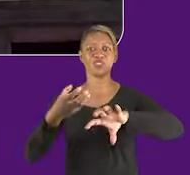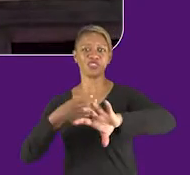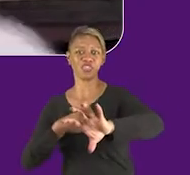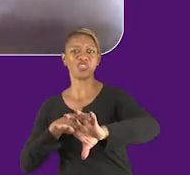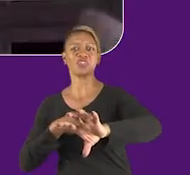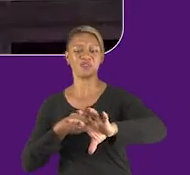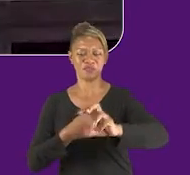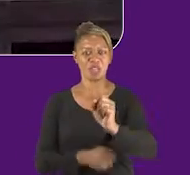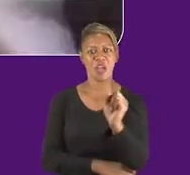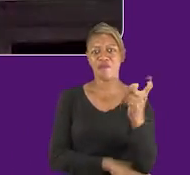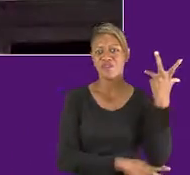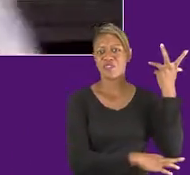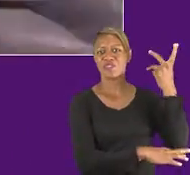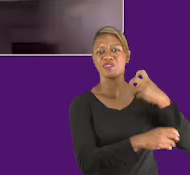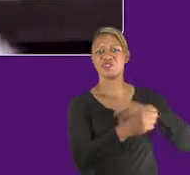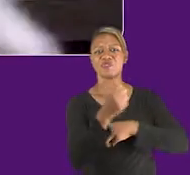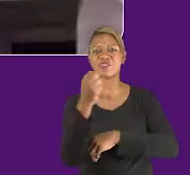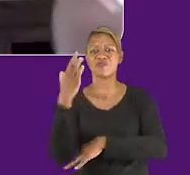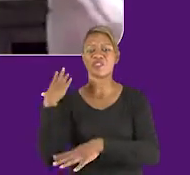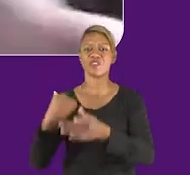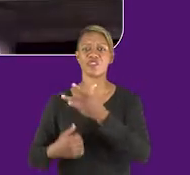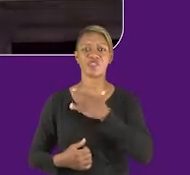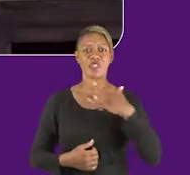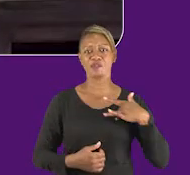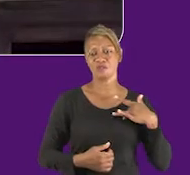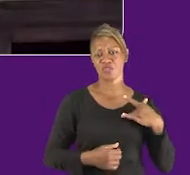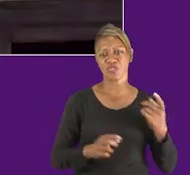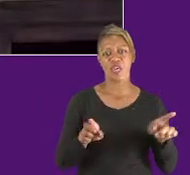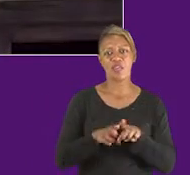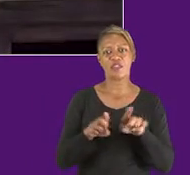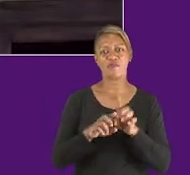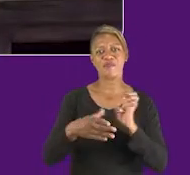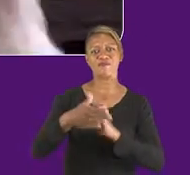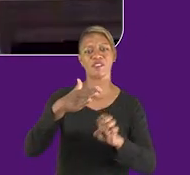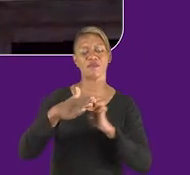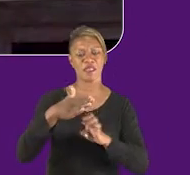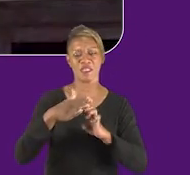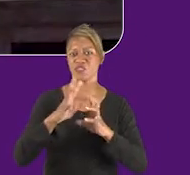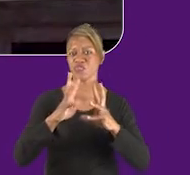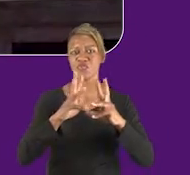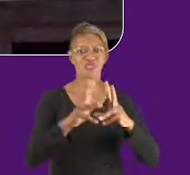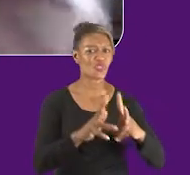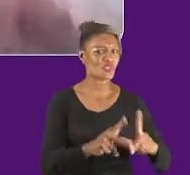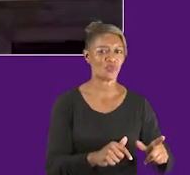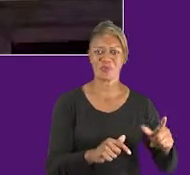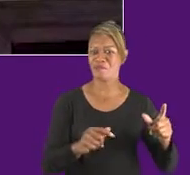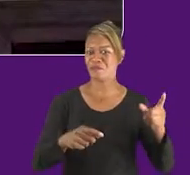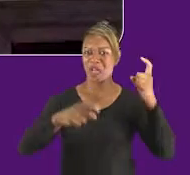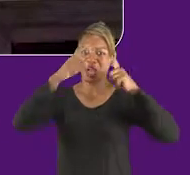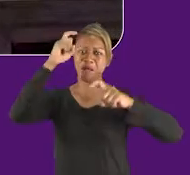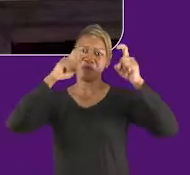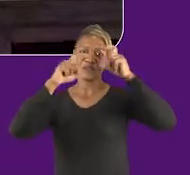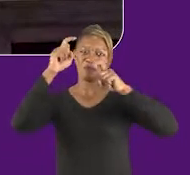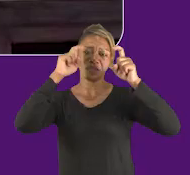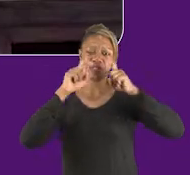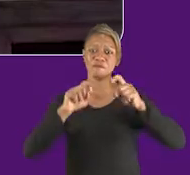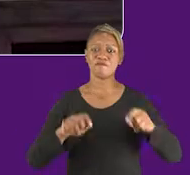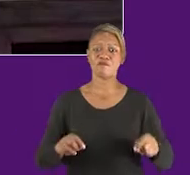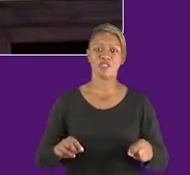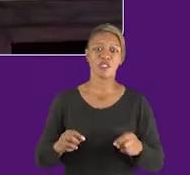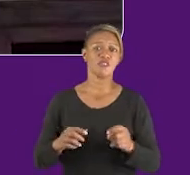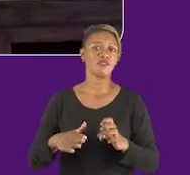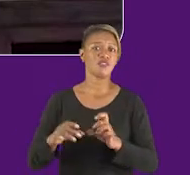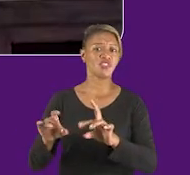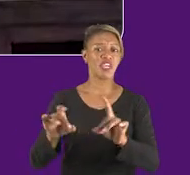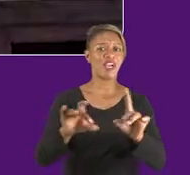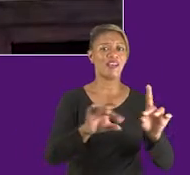como nós importamos com as empresas com a saúde de cada uma delas né É então acho que isso é muito importante design efetivamente